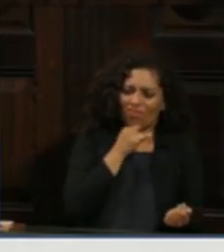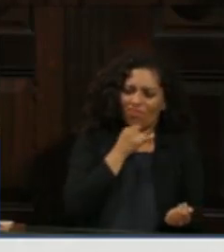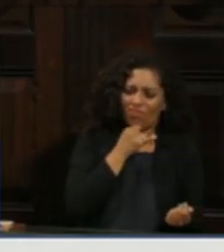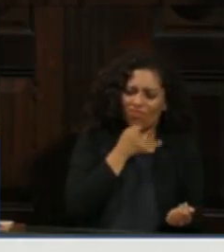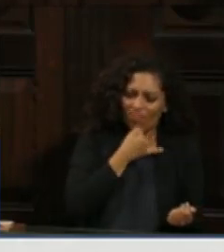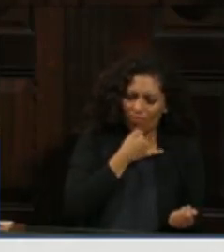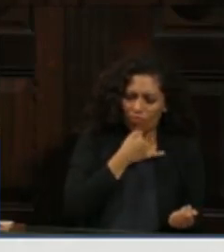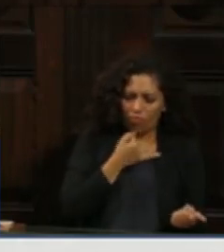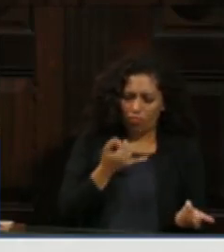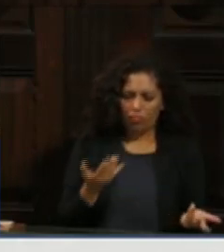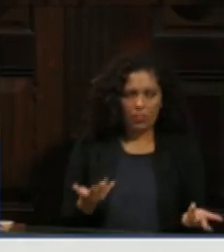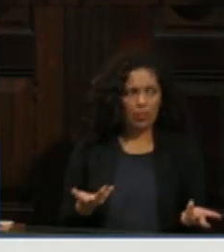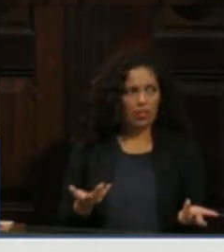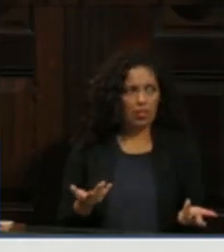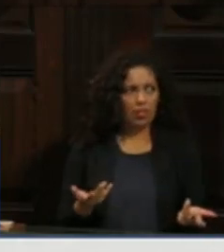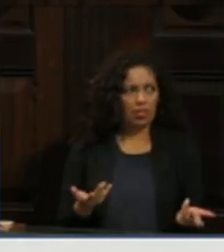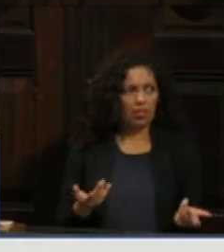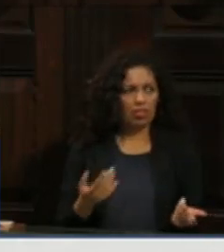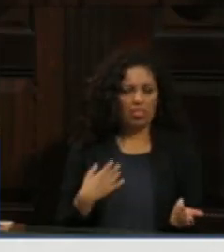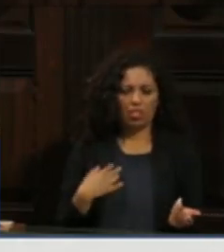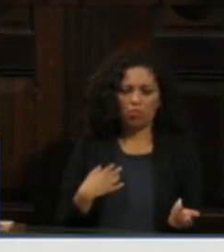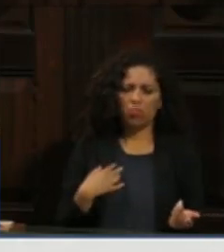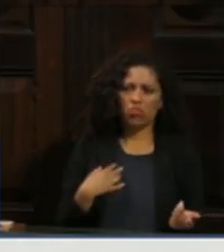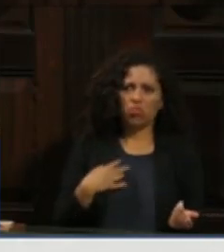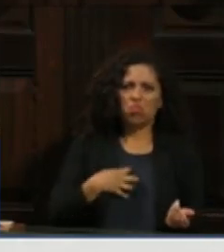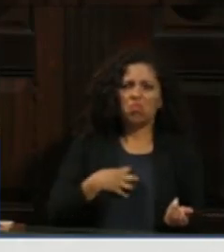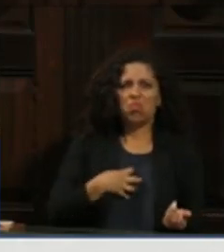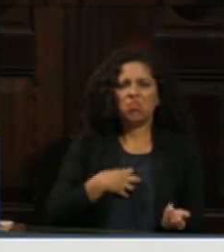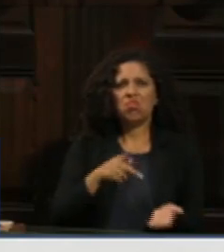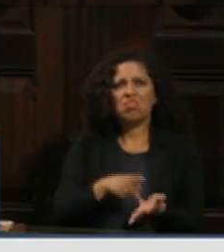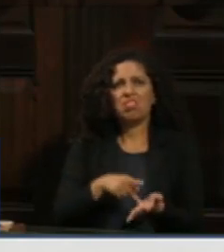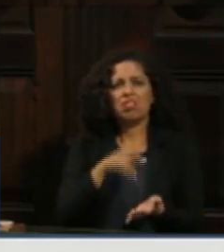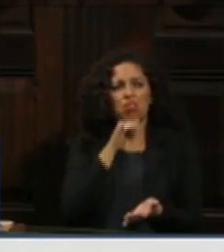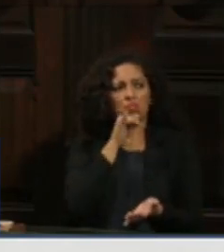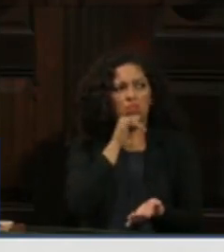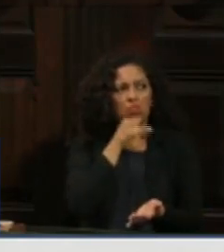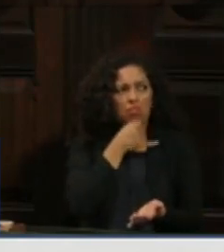constrói-se, jovem deputado Anderson, uma nuvem